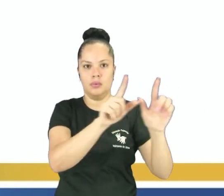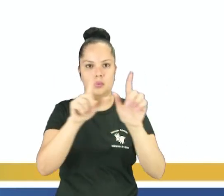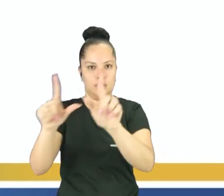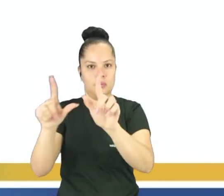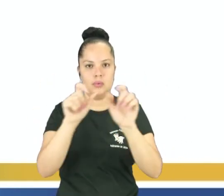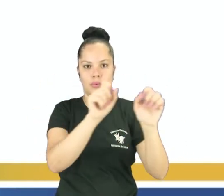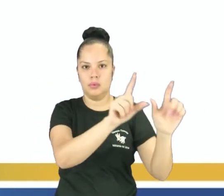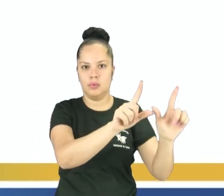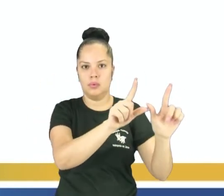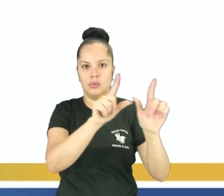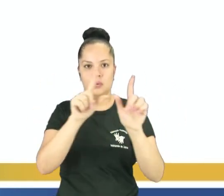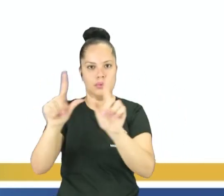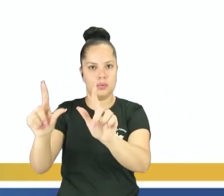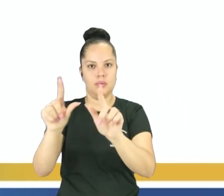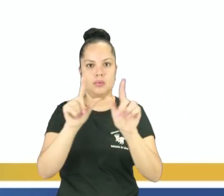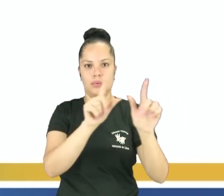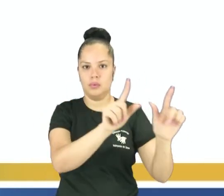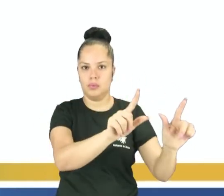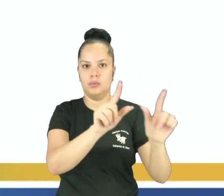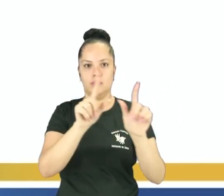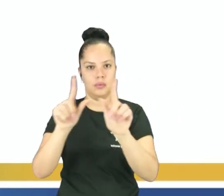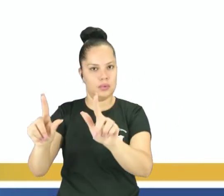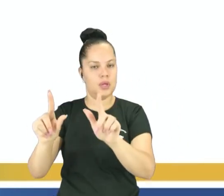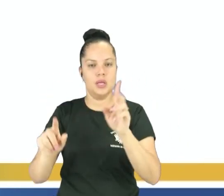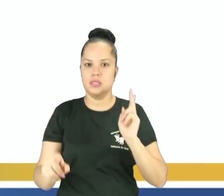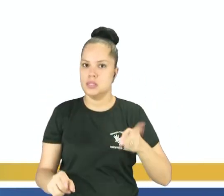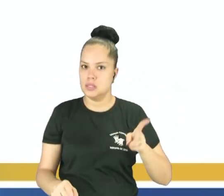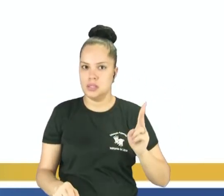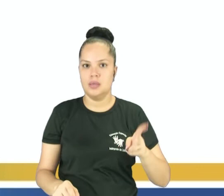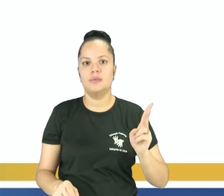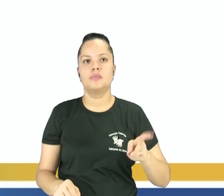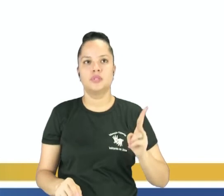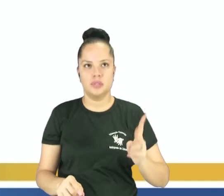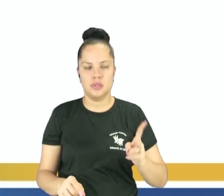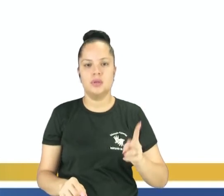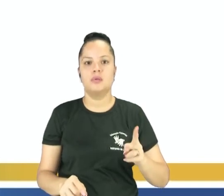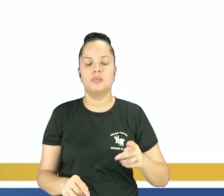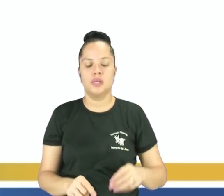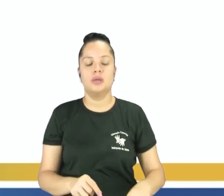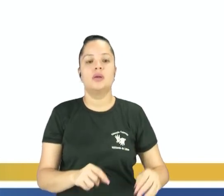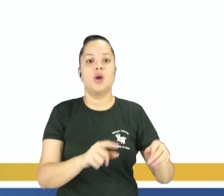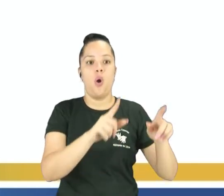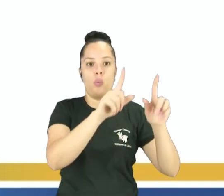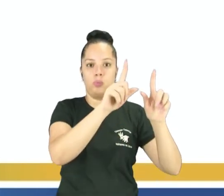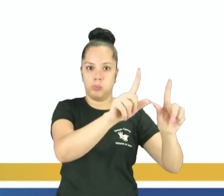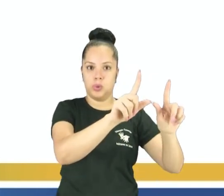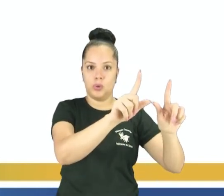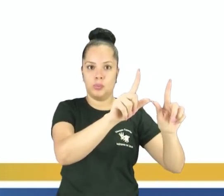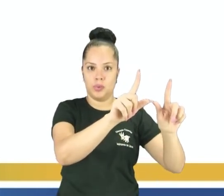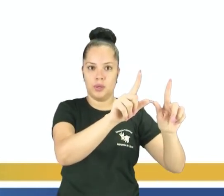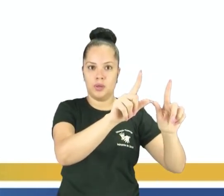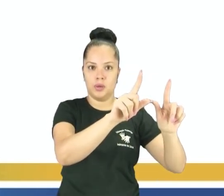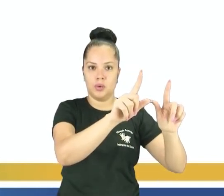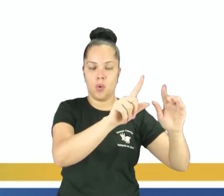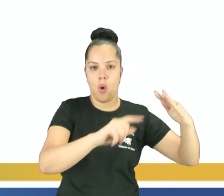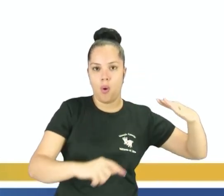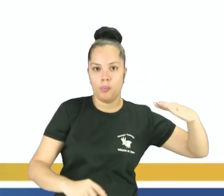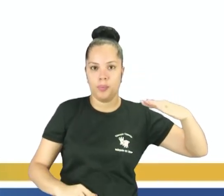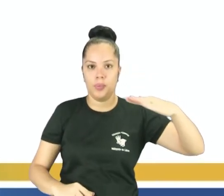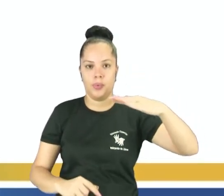gente, ó, aqui nós temos um exemplo de simetria de translação. O segundo quadrado é obtido por uma translação do